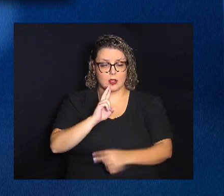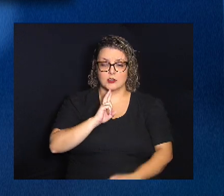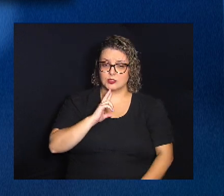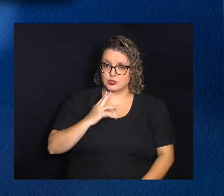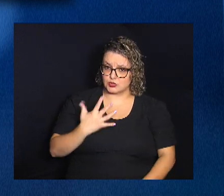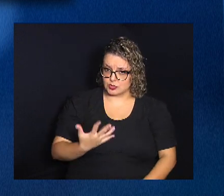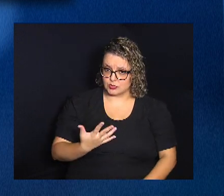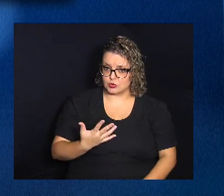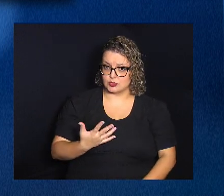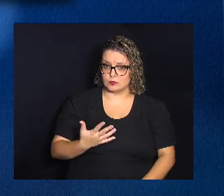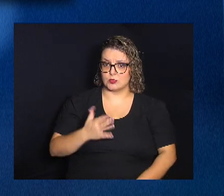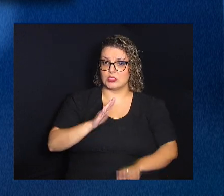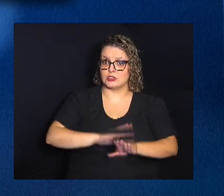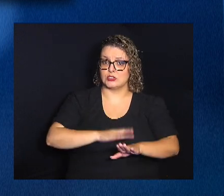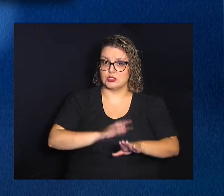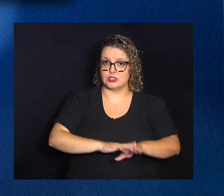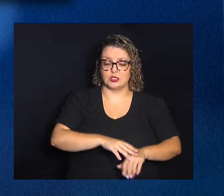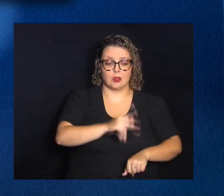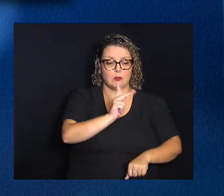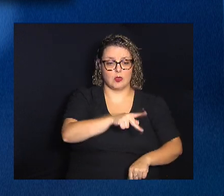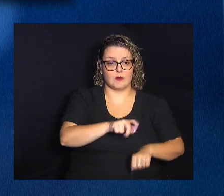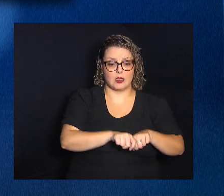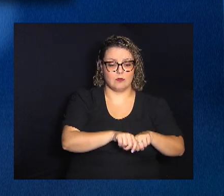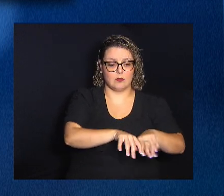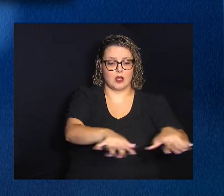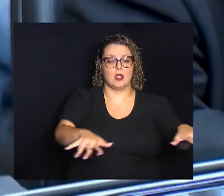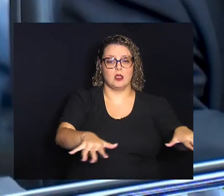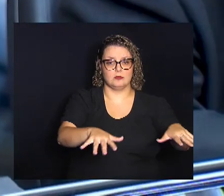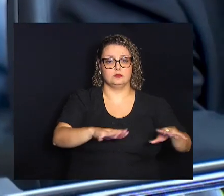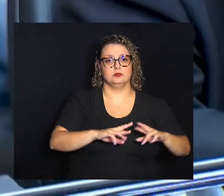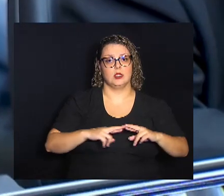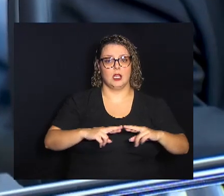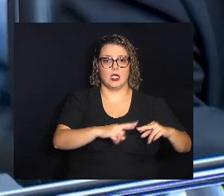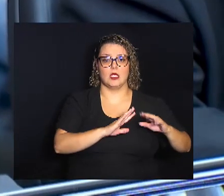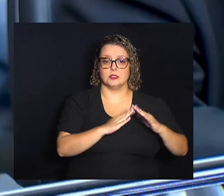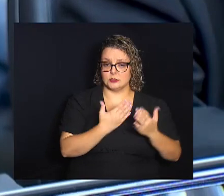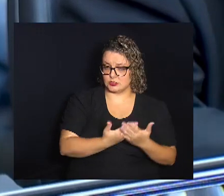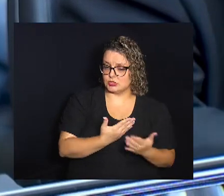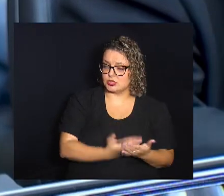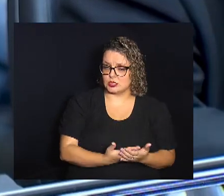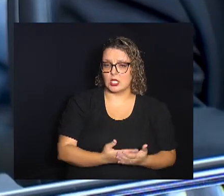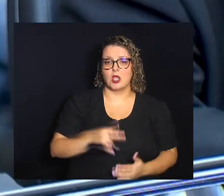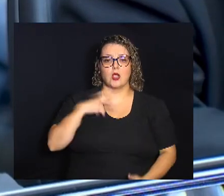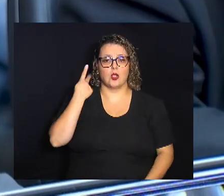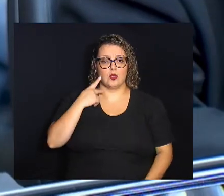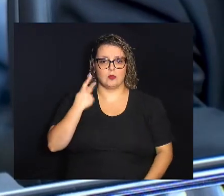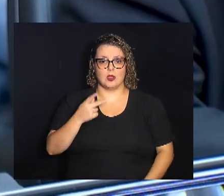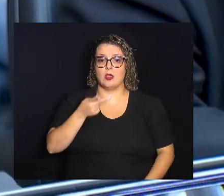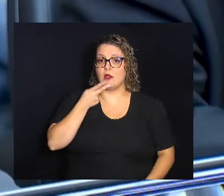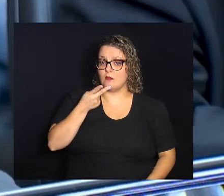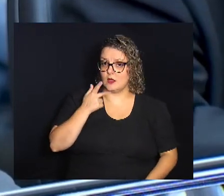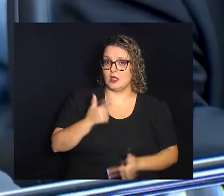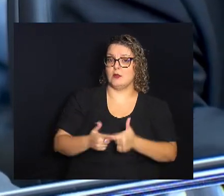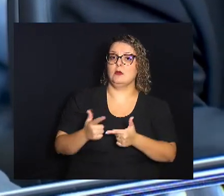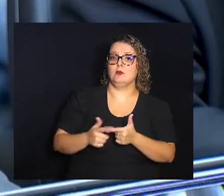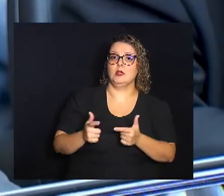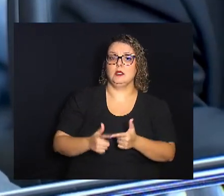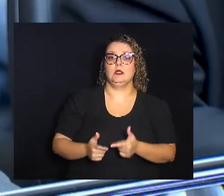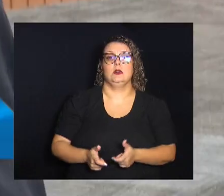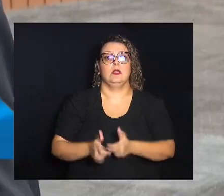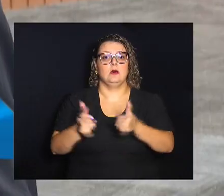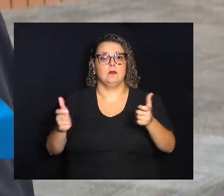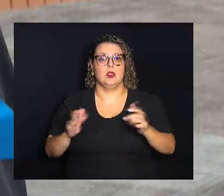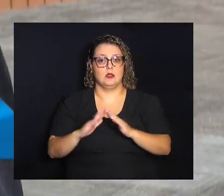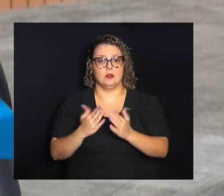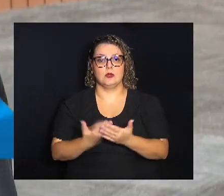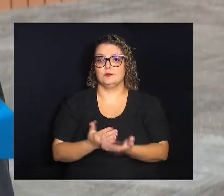do caso de atribuição de aulas na rede estadual de ensino. O parlamentar conta o problema em grande parte das